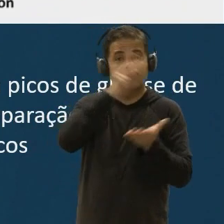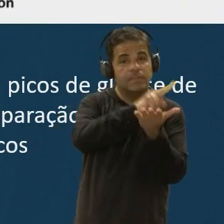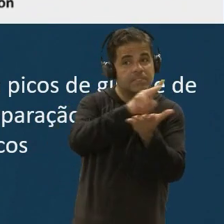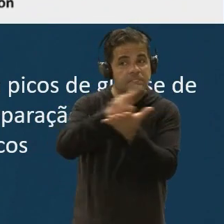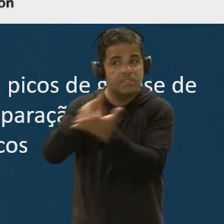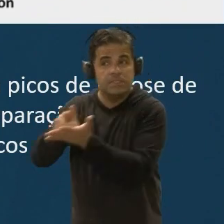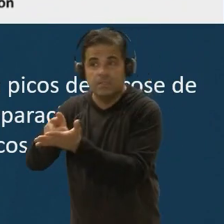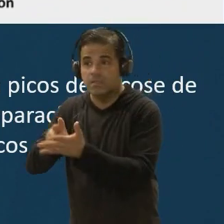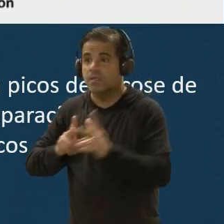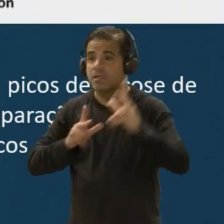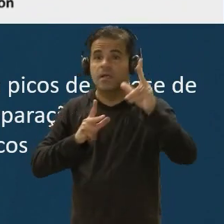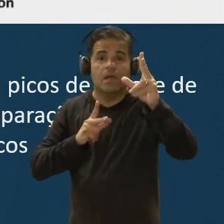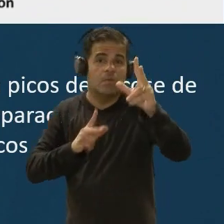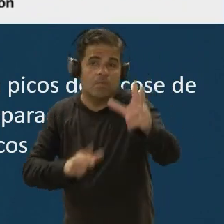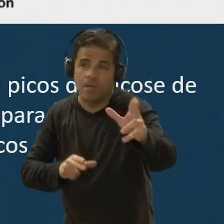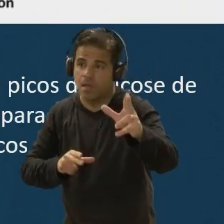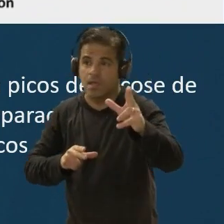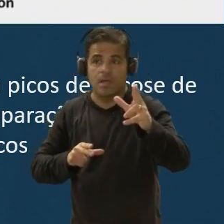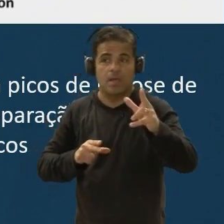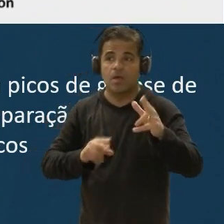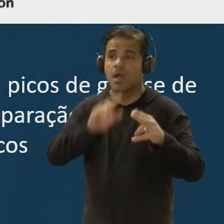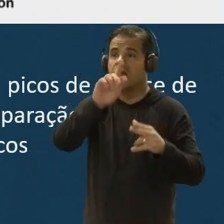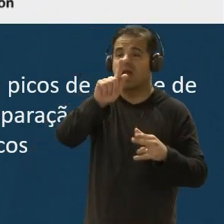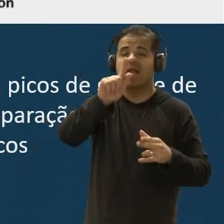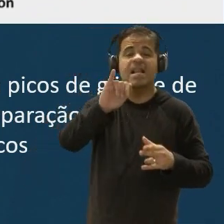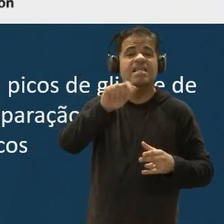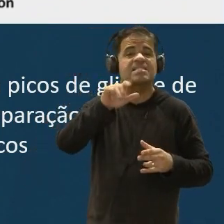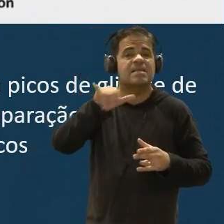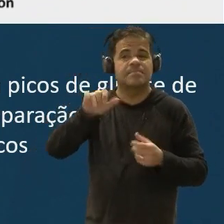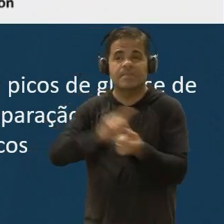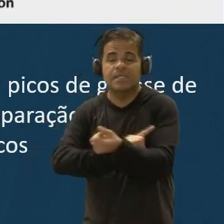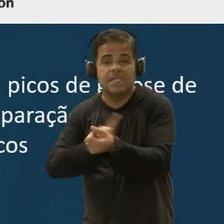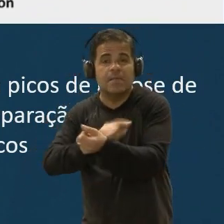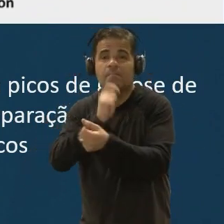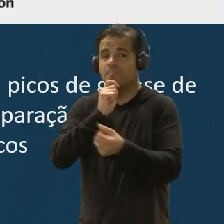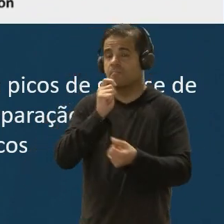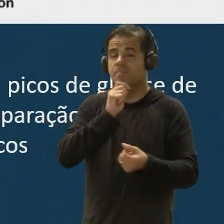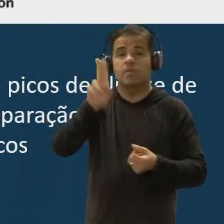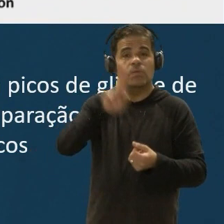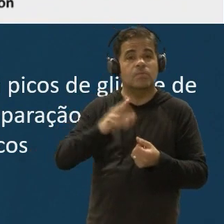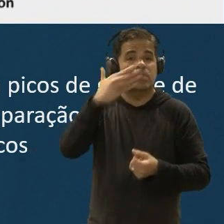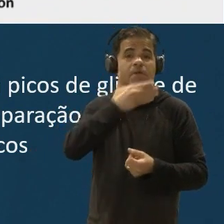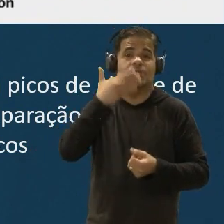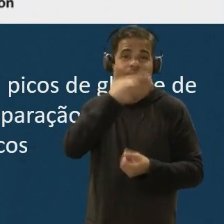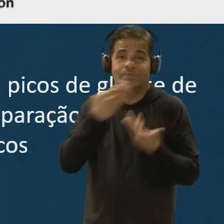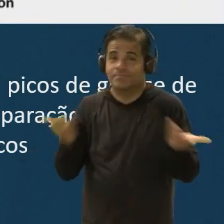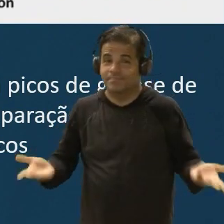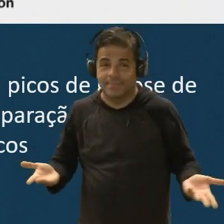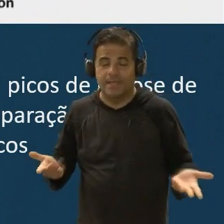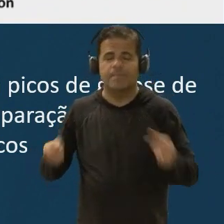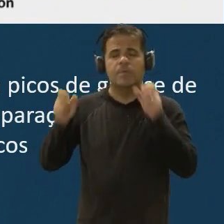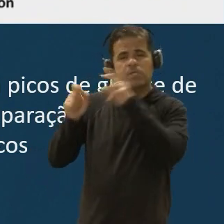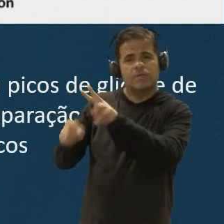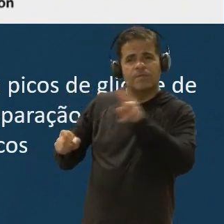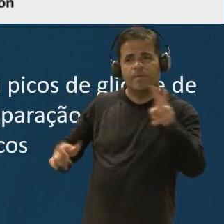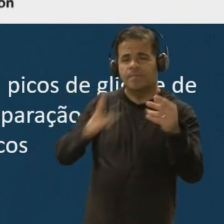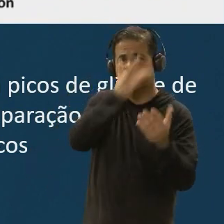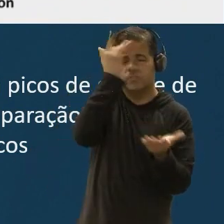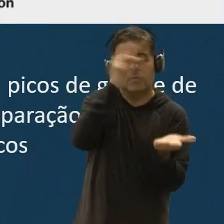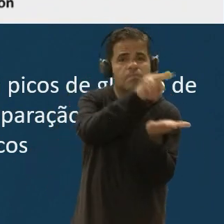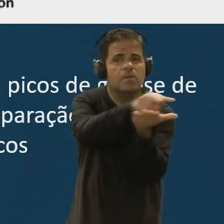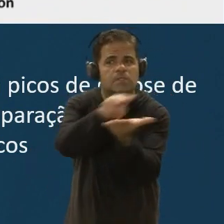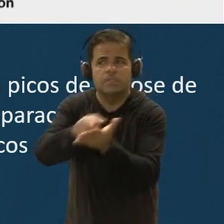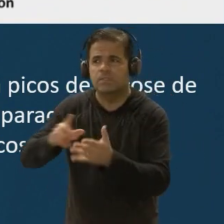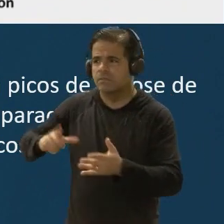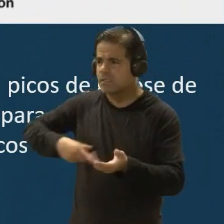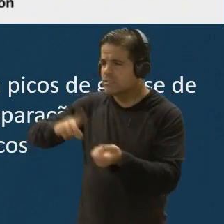diabetes é igual ao aumento da glicemia de um paciente sem diabetes que usa açúcar. Mas quando a gente vê um paciente